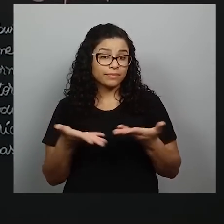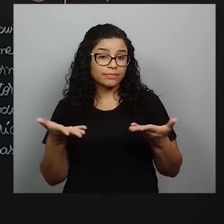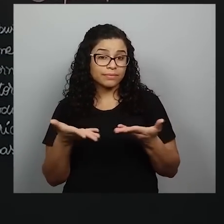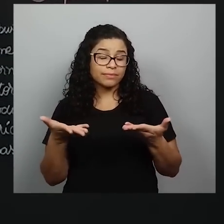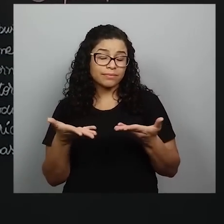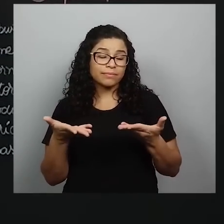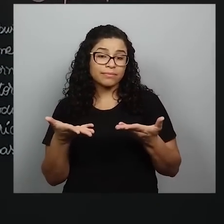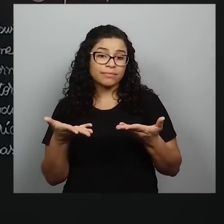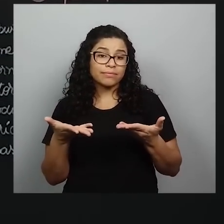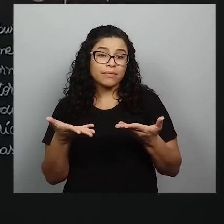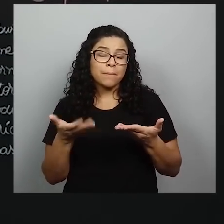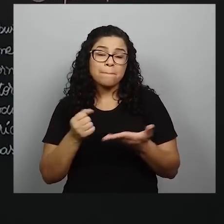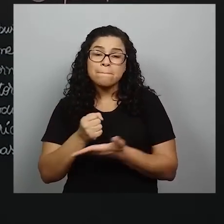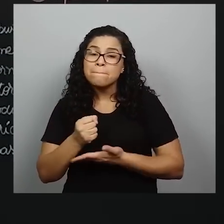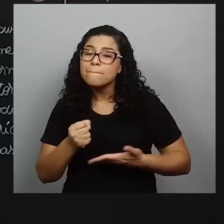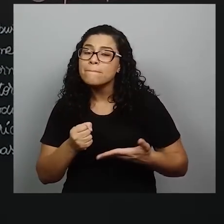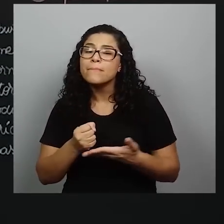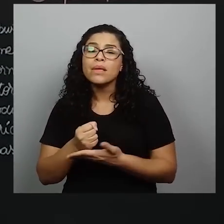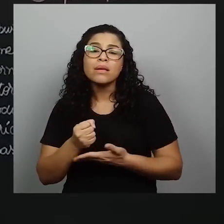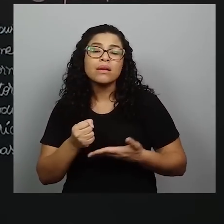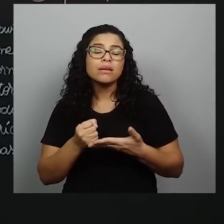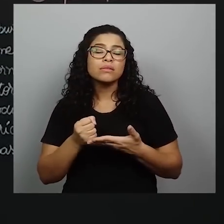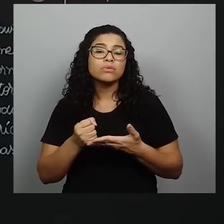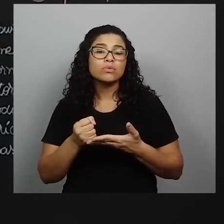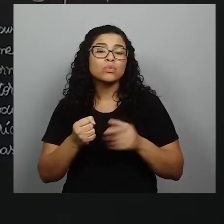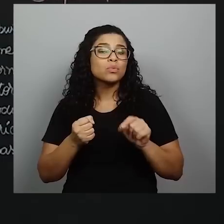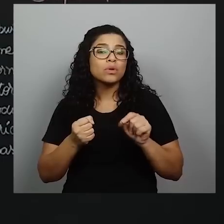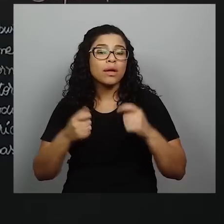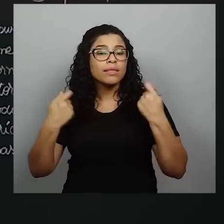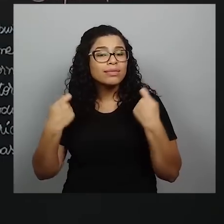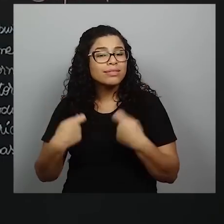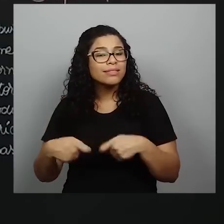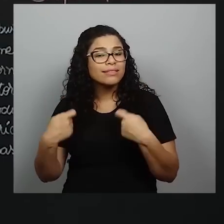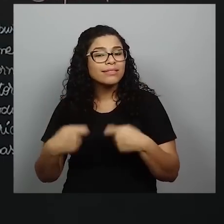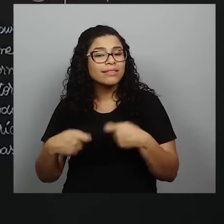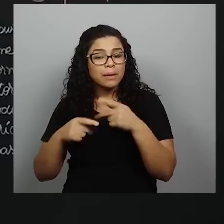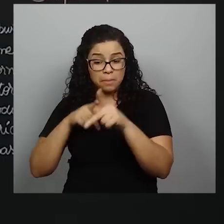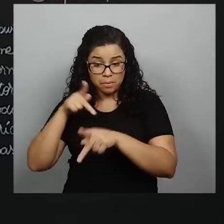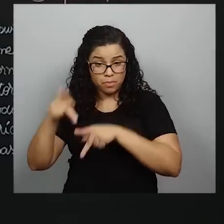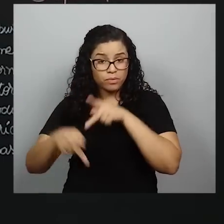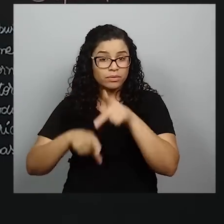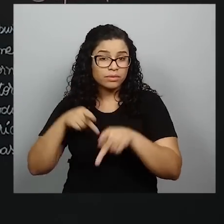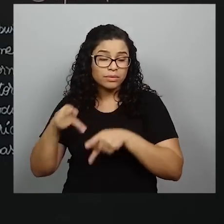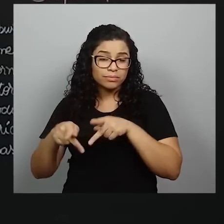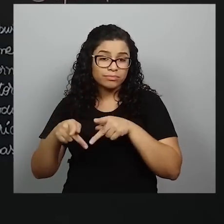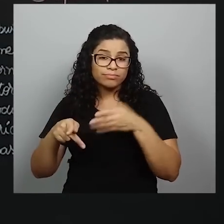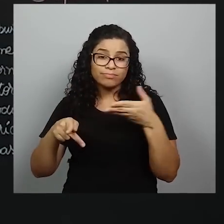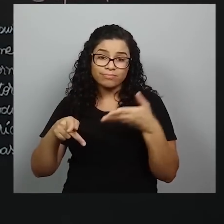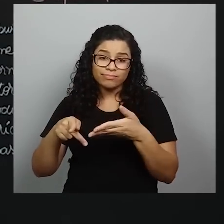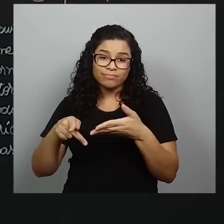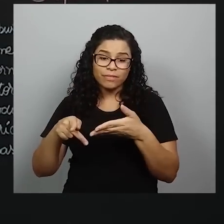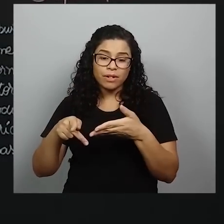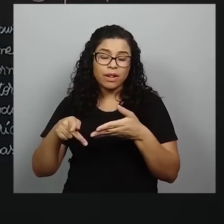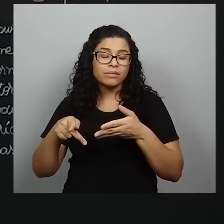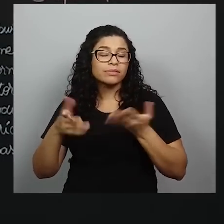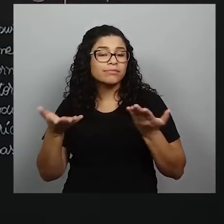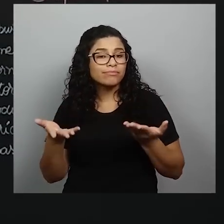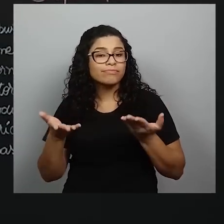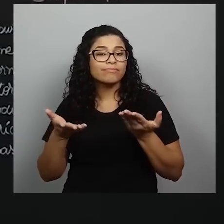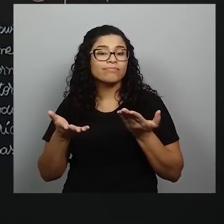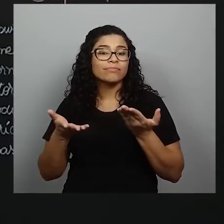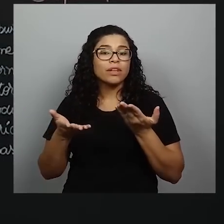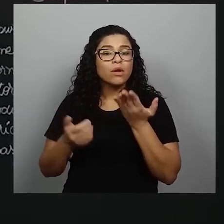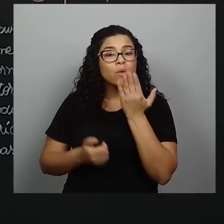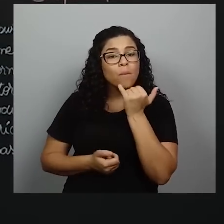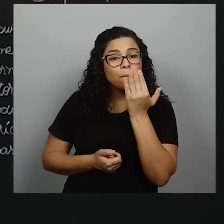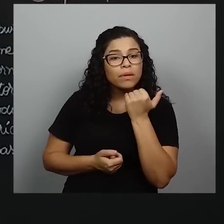ter aí basicamente aquilo que é necessário para a população, que vai acontecer de uma maneira mais constante, que